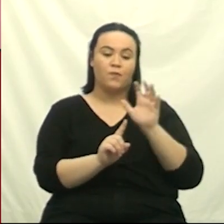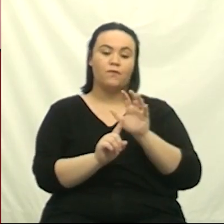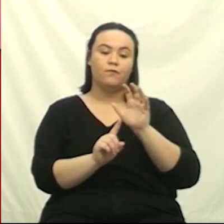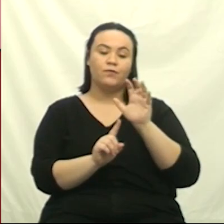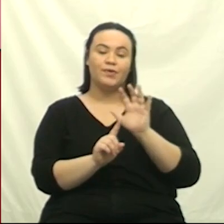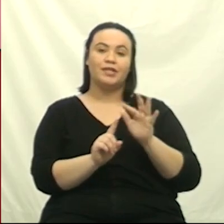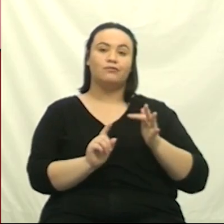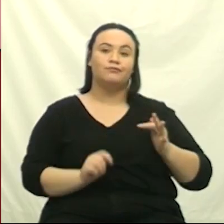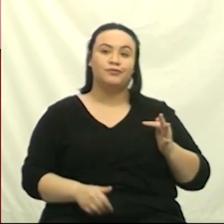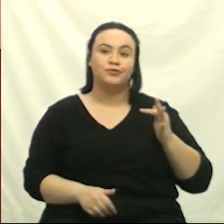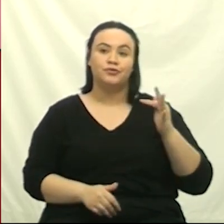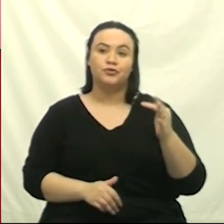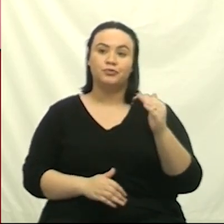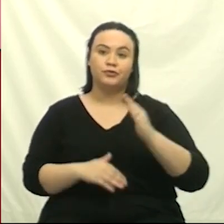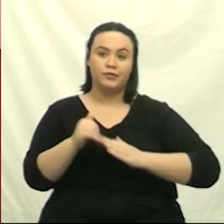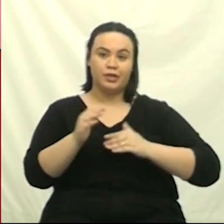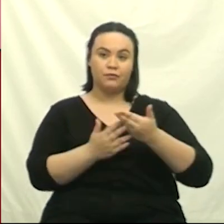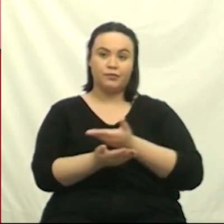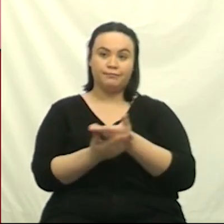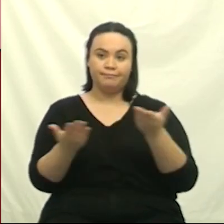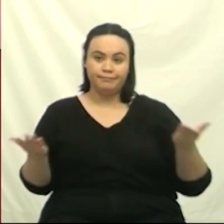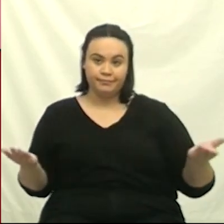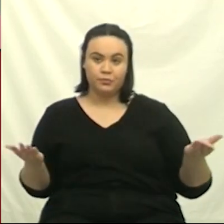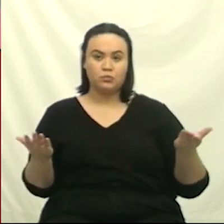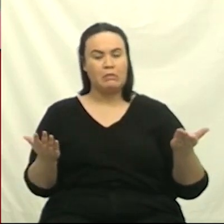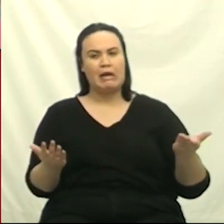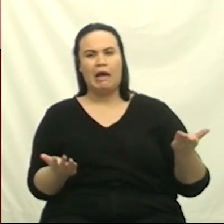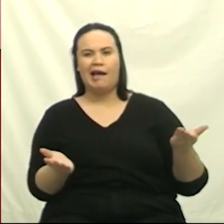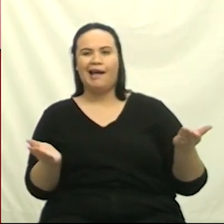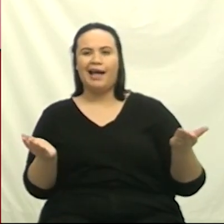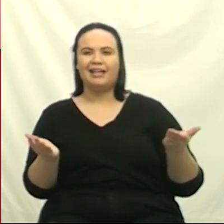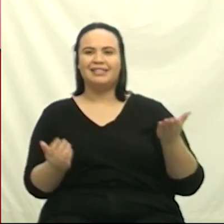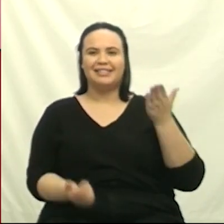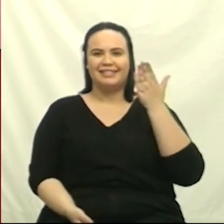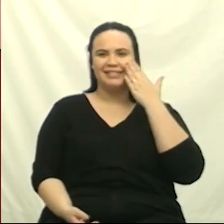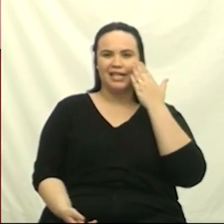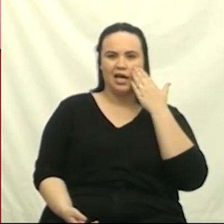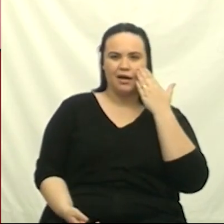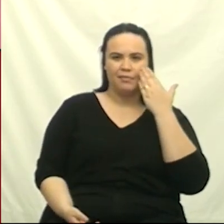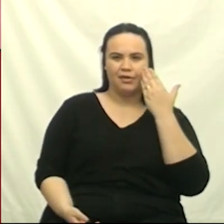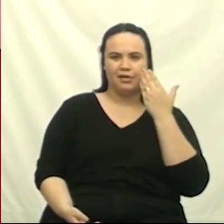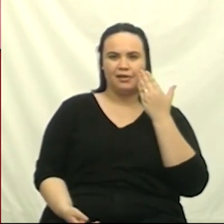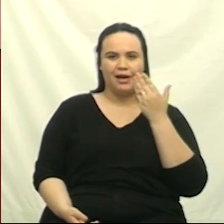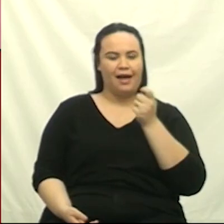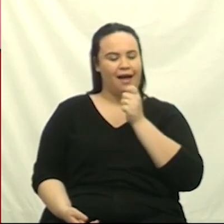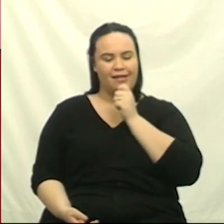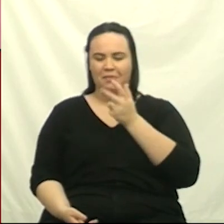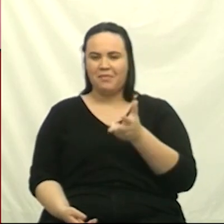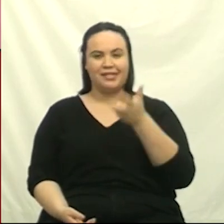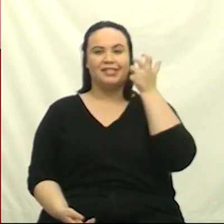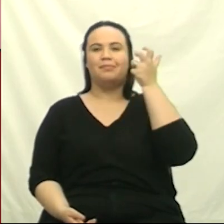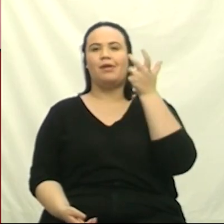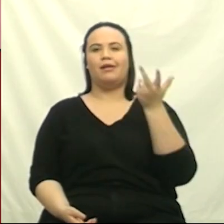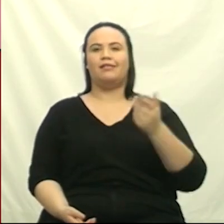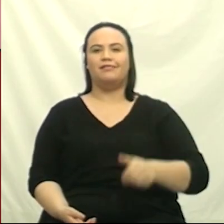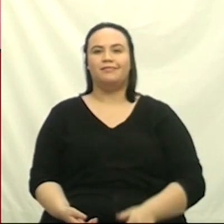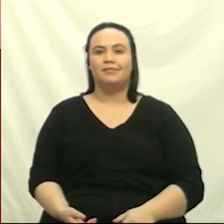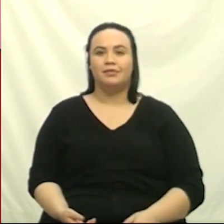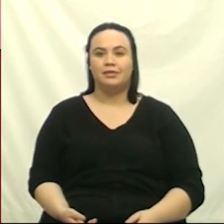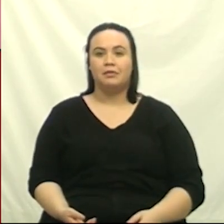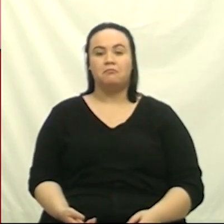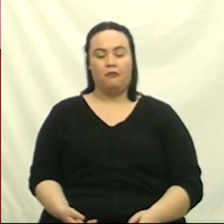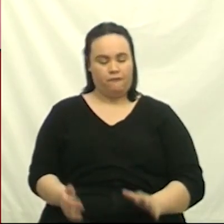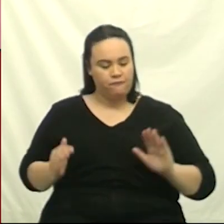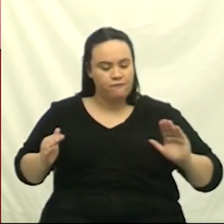profissional de vocês vocês podem achar que vocês sabem qual é a diferença que vai fazer mas vocês ainda não sabem então se